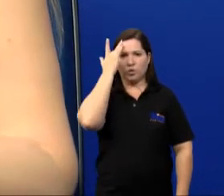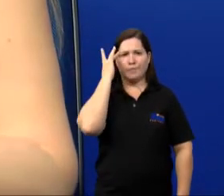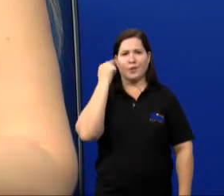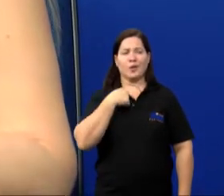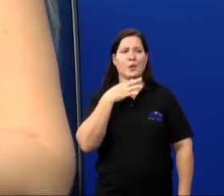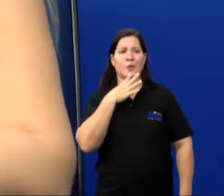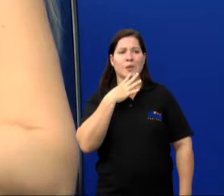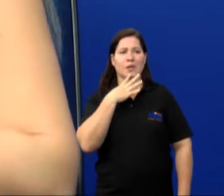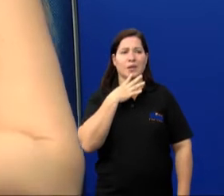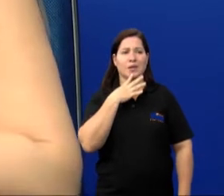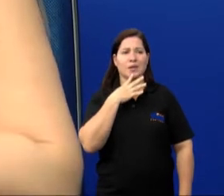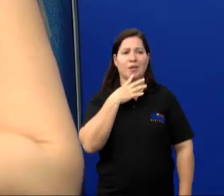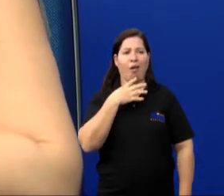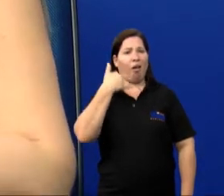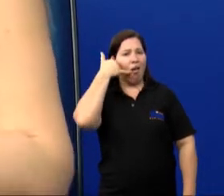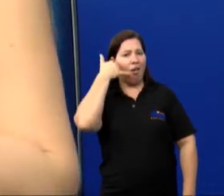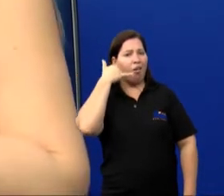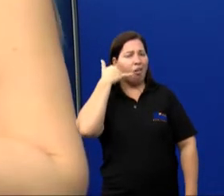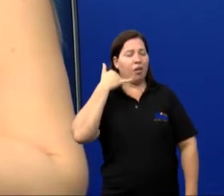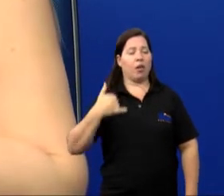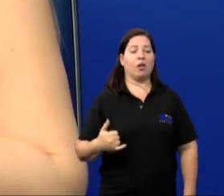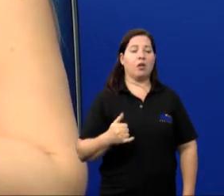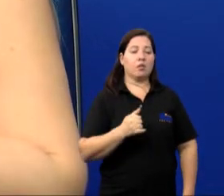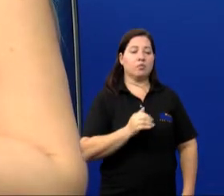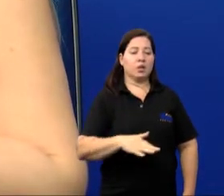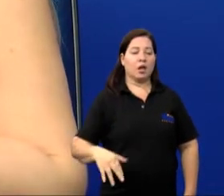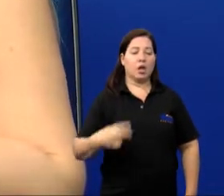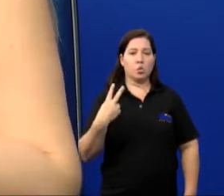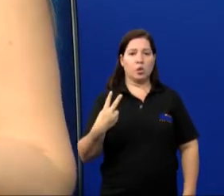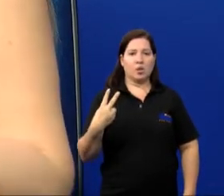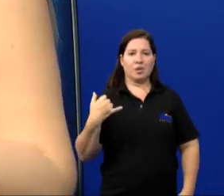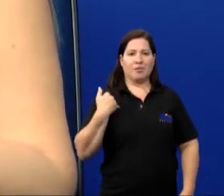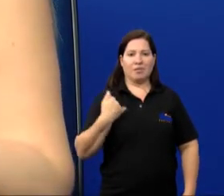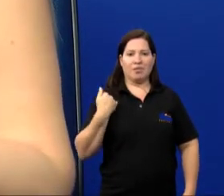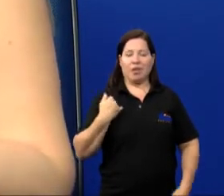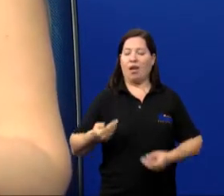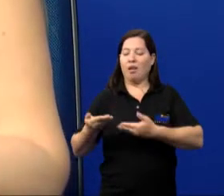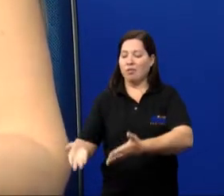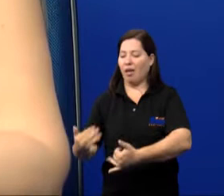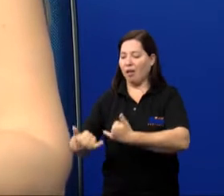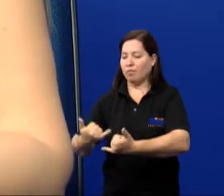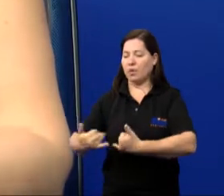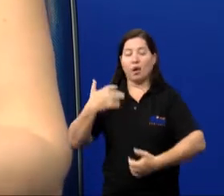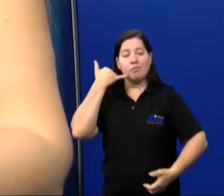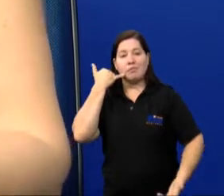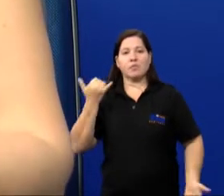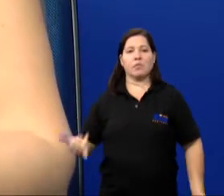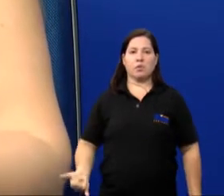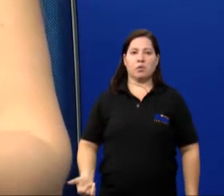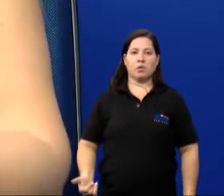para as crianças aos 2 anos, para brincar com jogos. A possibilidade dessa criança, claro,